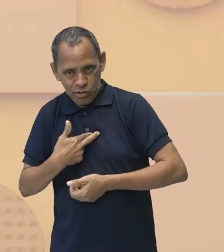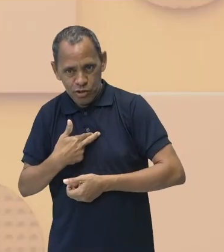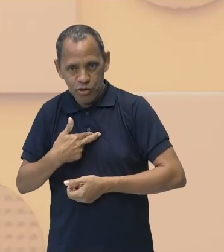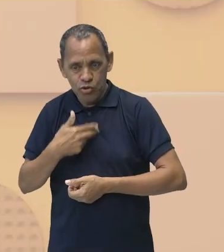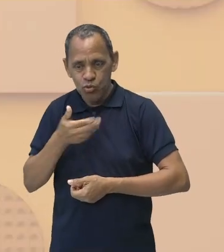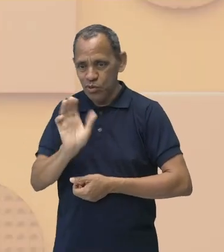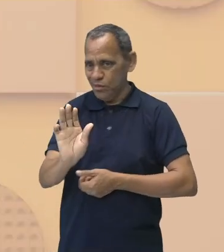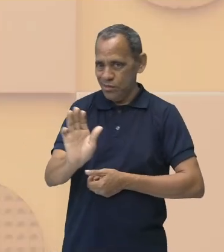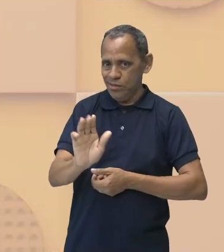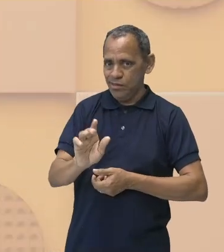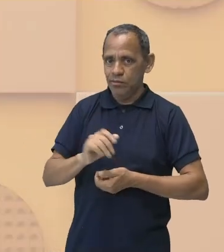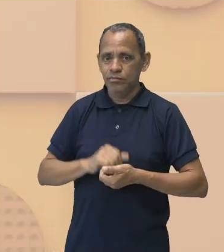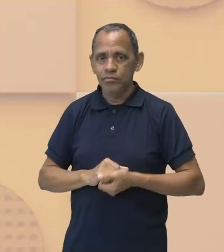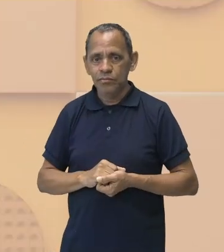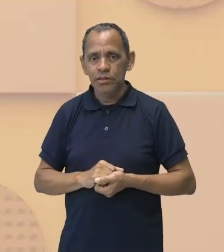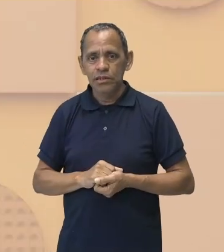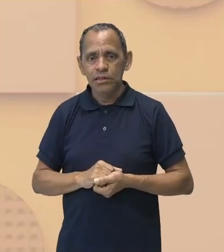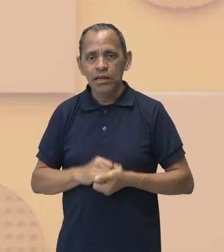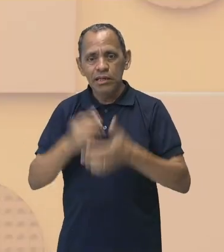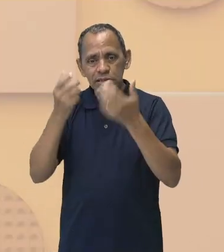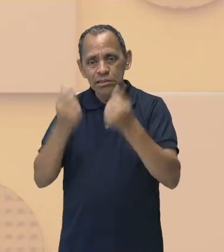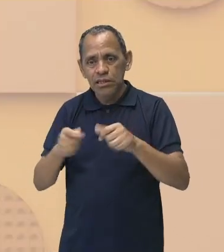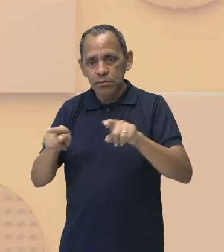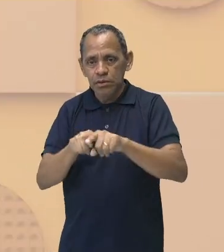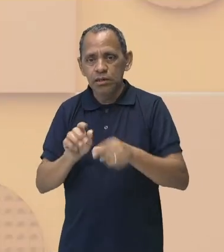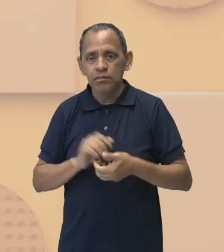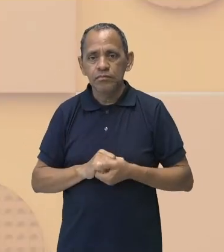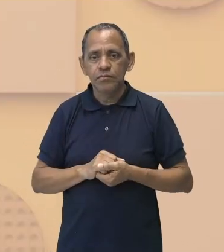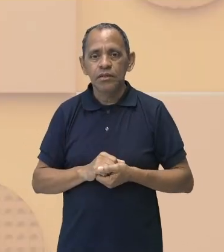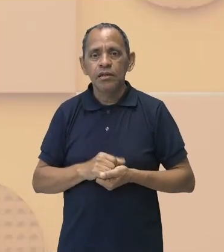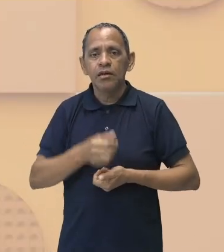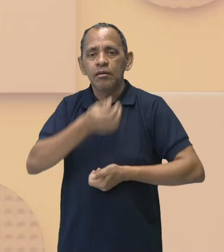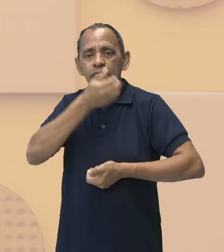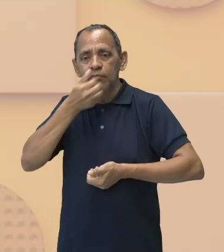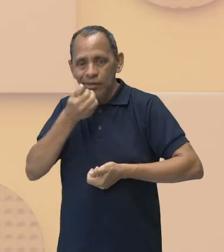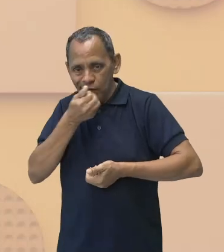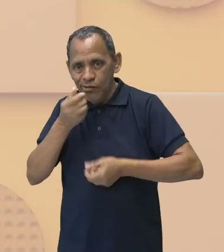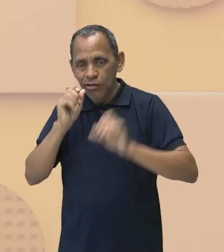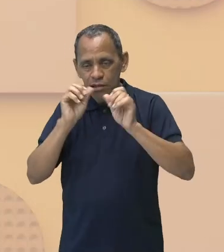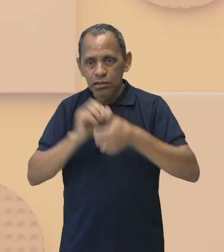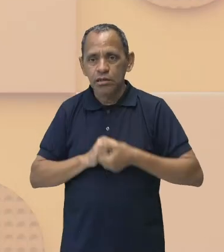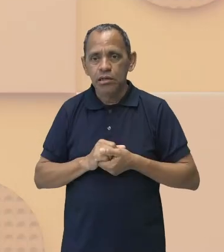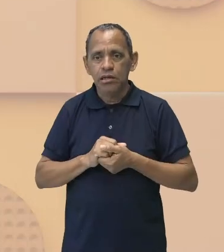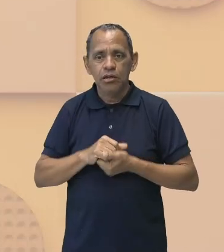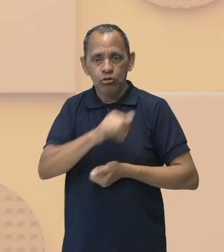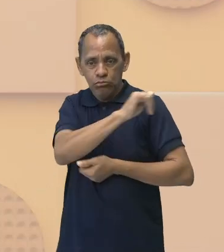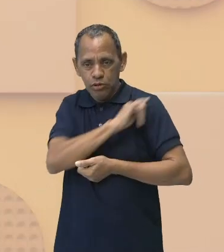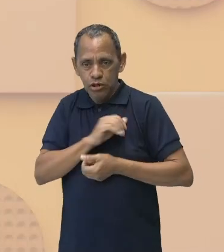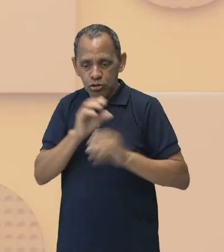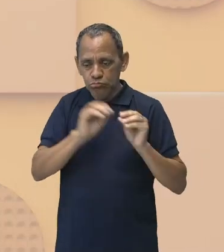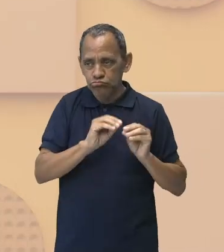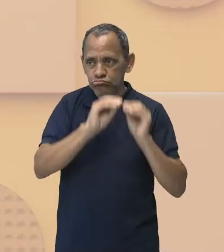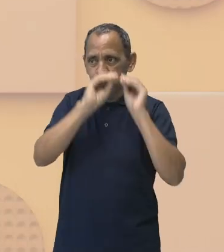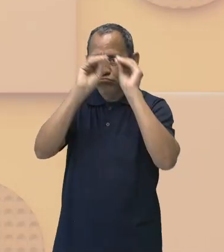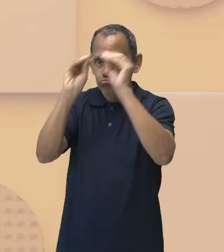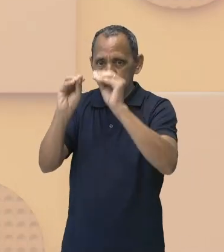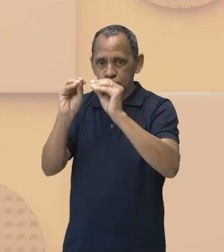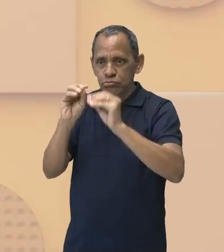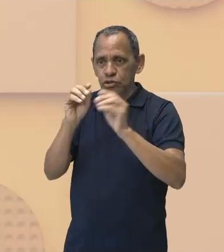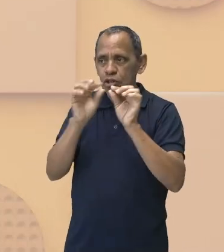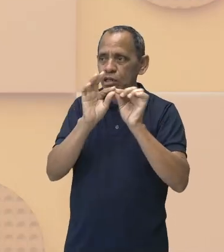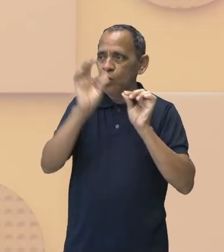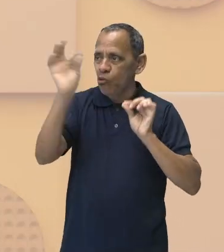estavam dispostos, né, a enfrentar. Então, era melhor manter o imperador longe para que não houvesse, né, de uma certa